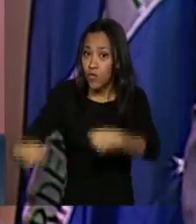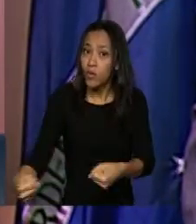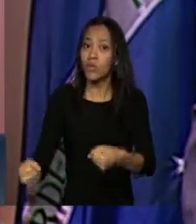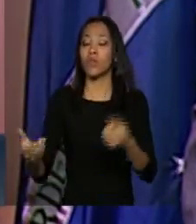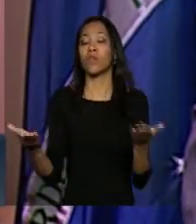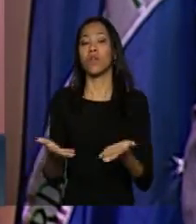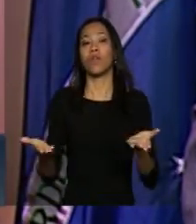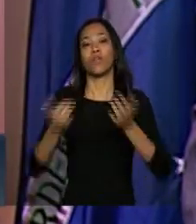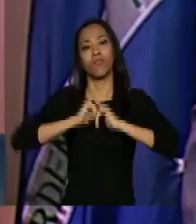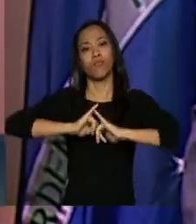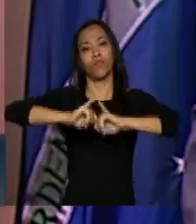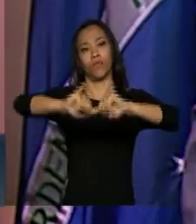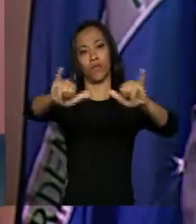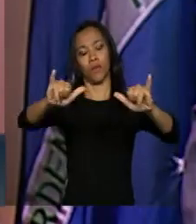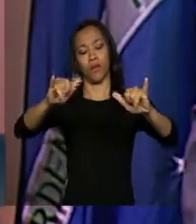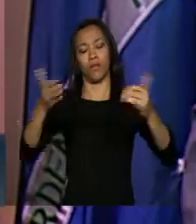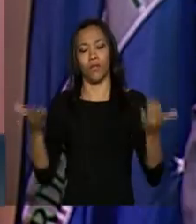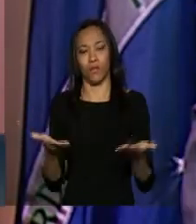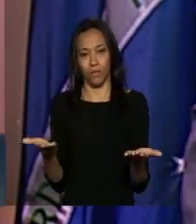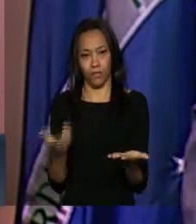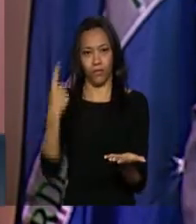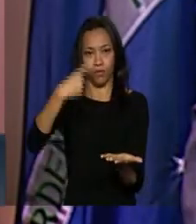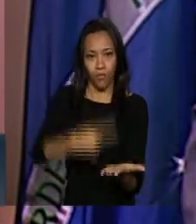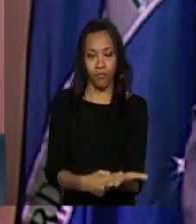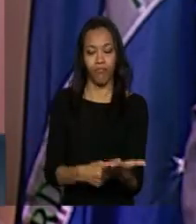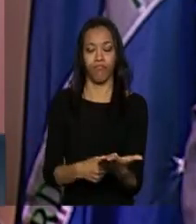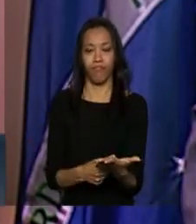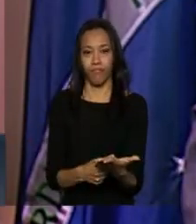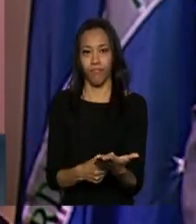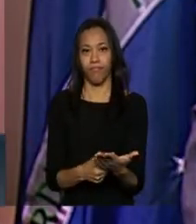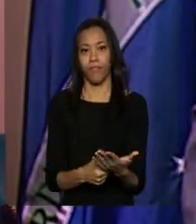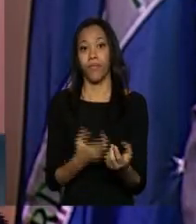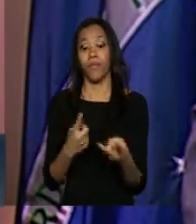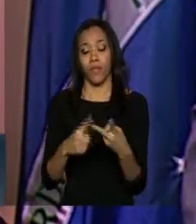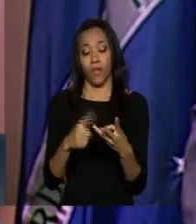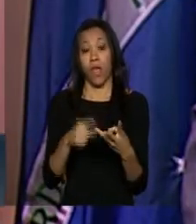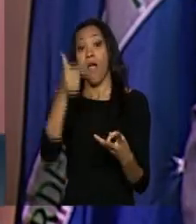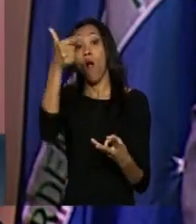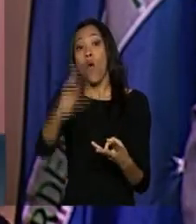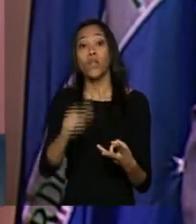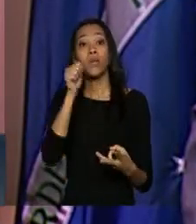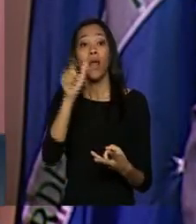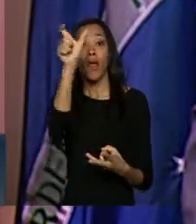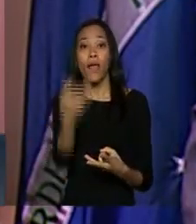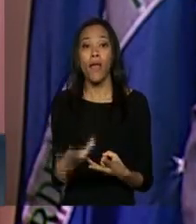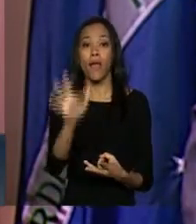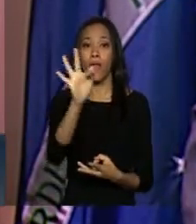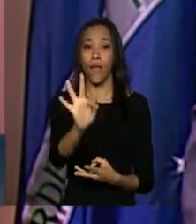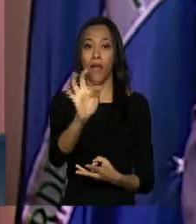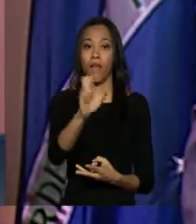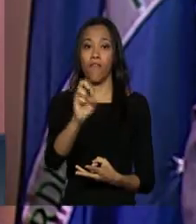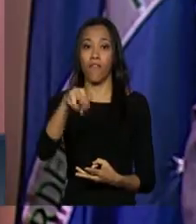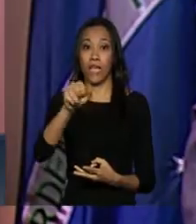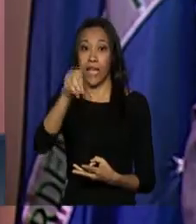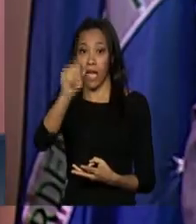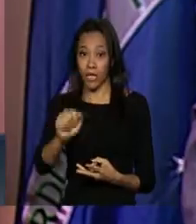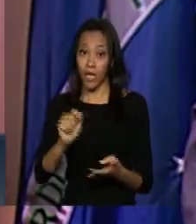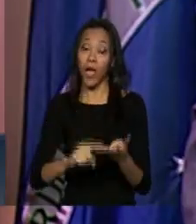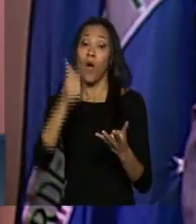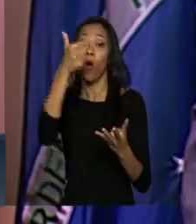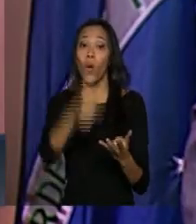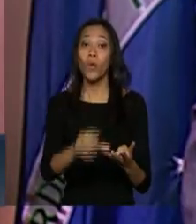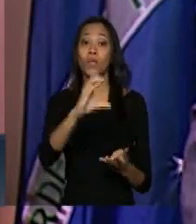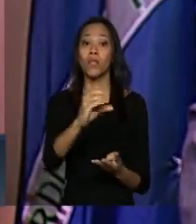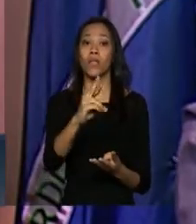momento fosse uma realidade e assumir o compromisso. Fernanda, muito obrigado de coração. Cristiane, e aí